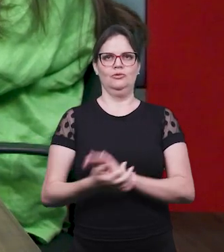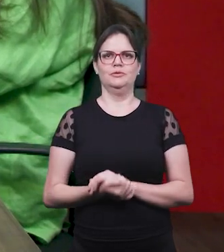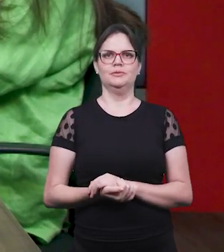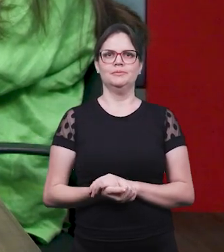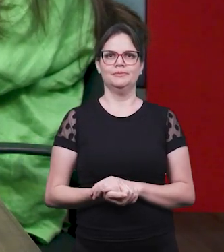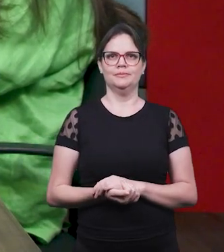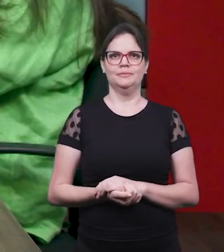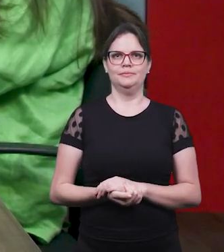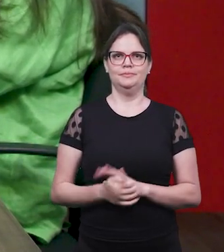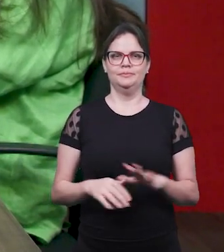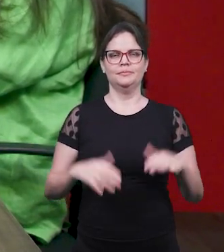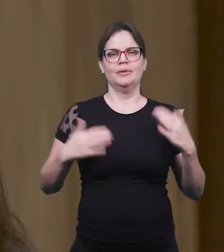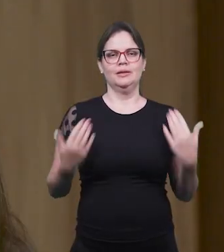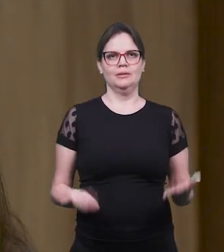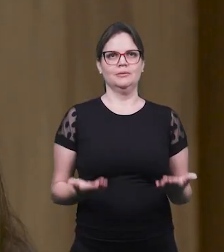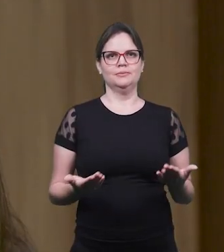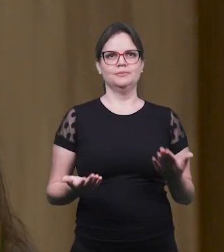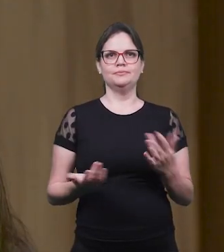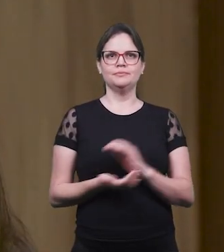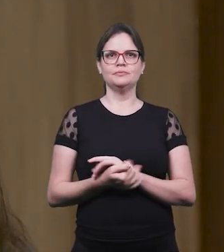Então, eu acompanhei